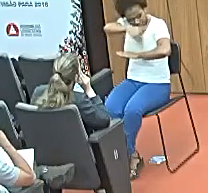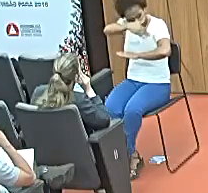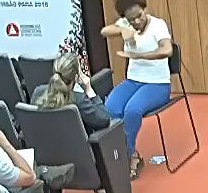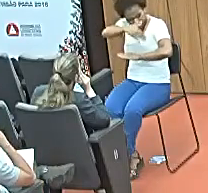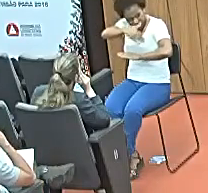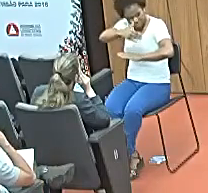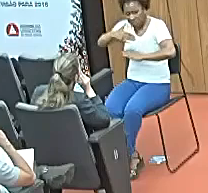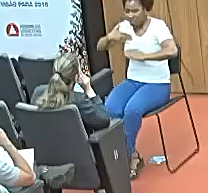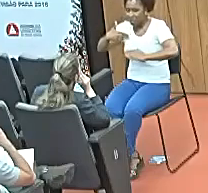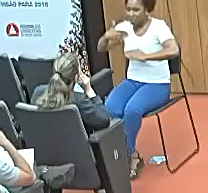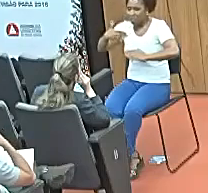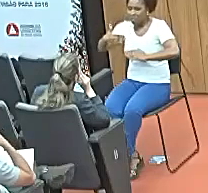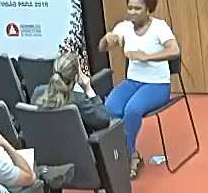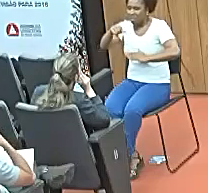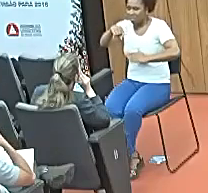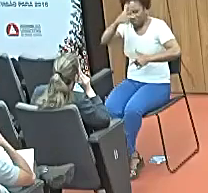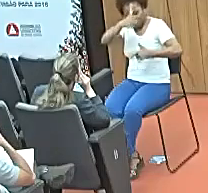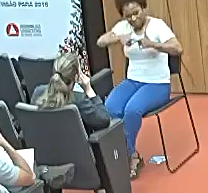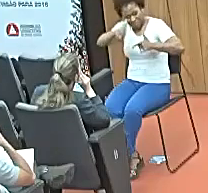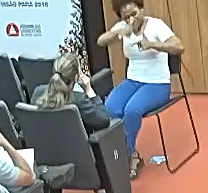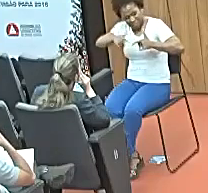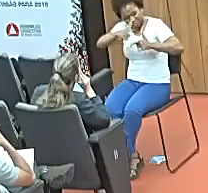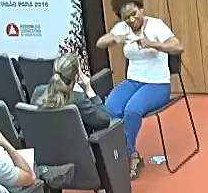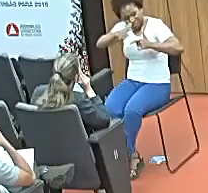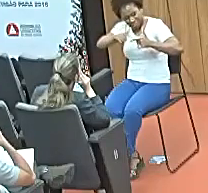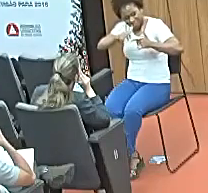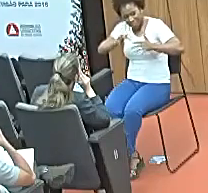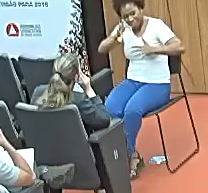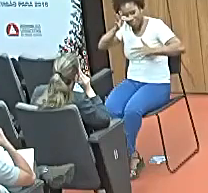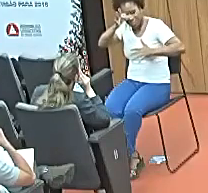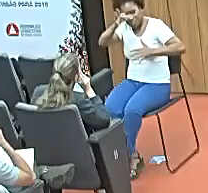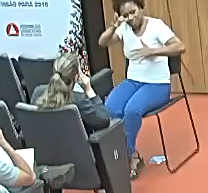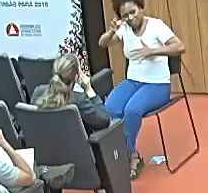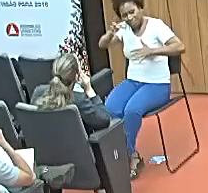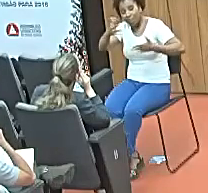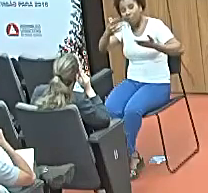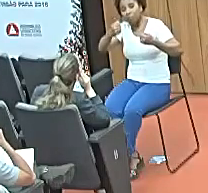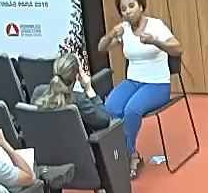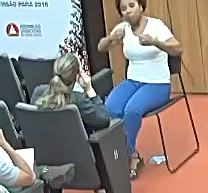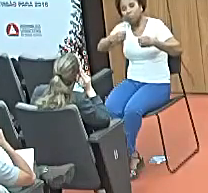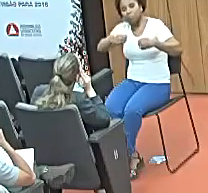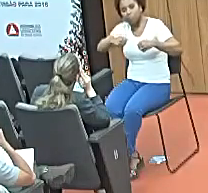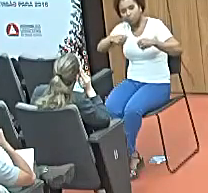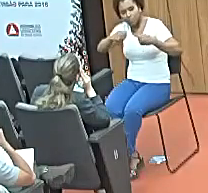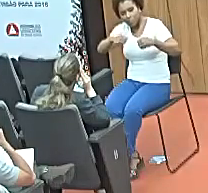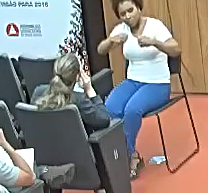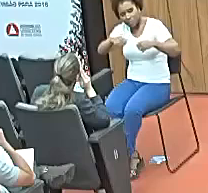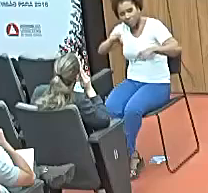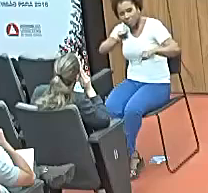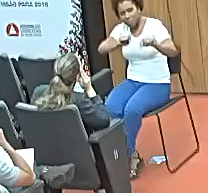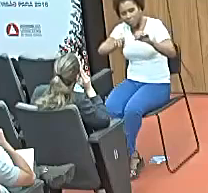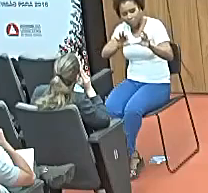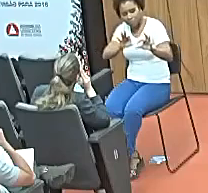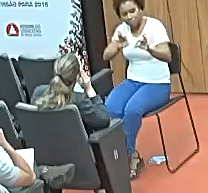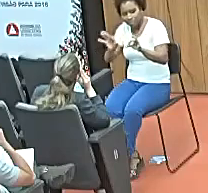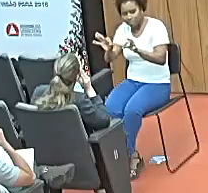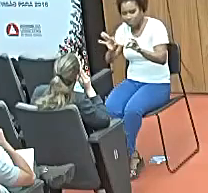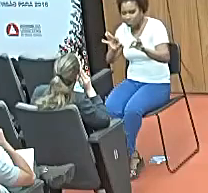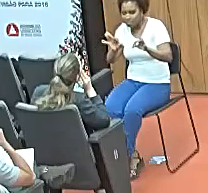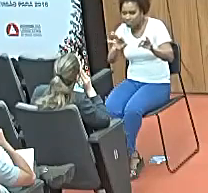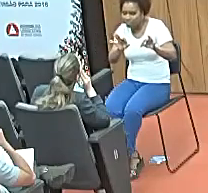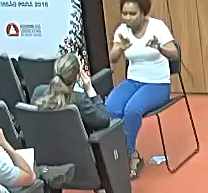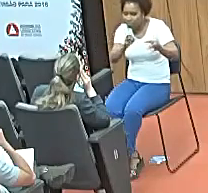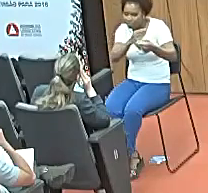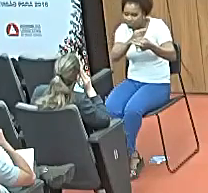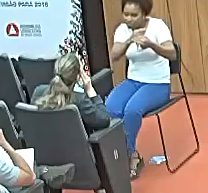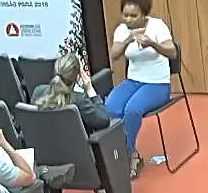conseqüências inimagináveis para toda a sociedade e é processar que sejam feitas ações para fortalecer e dar os